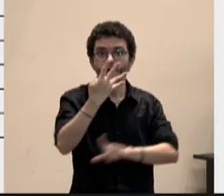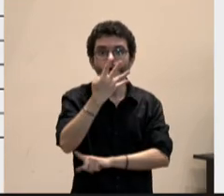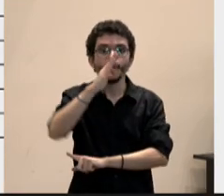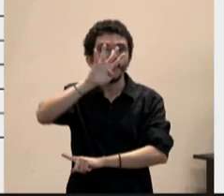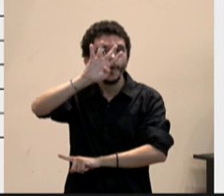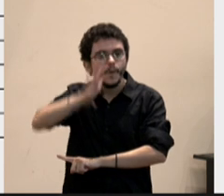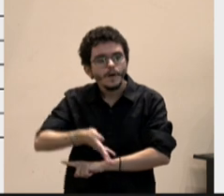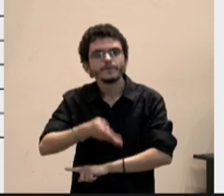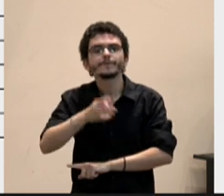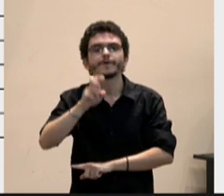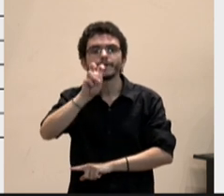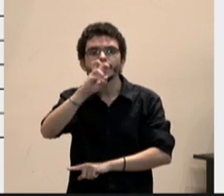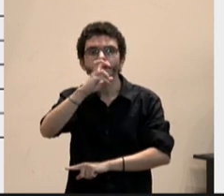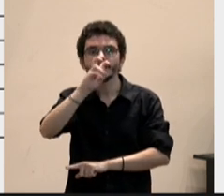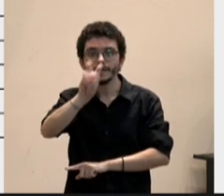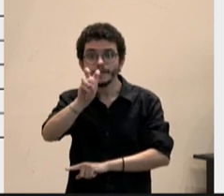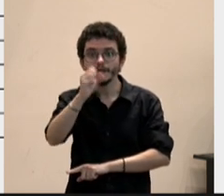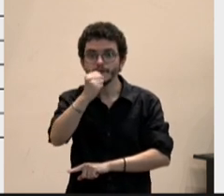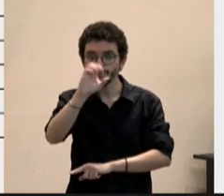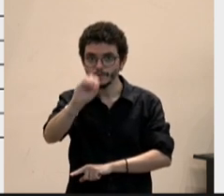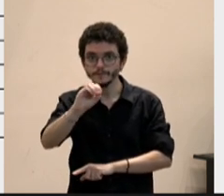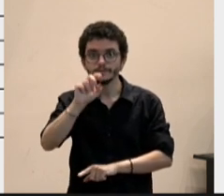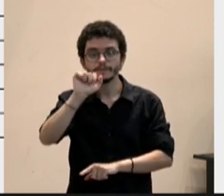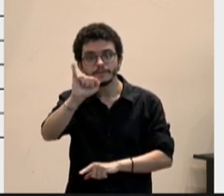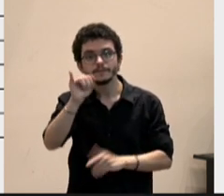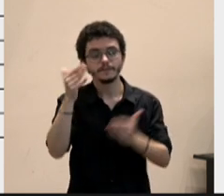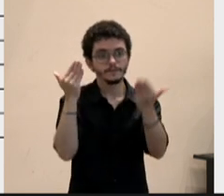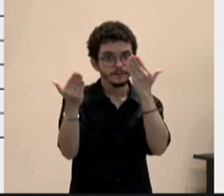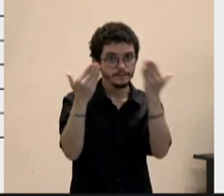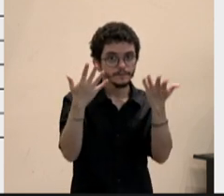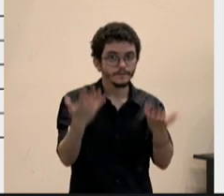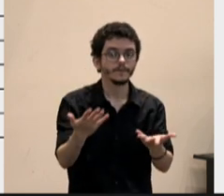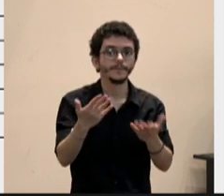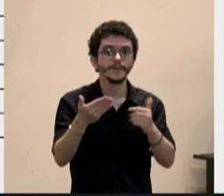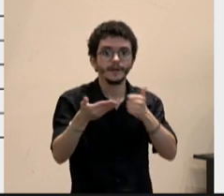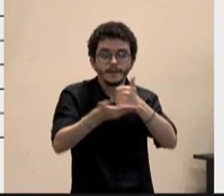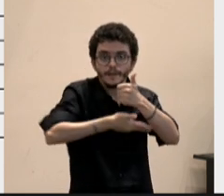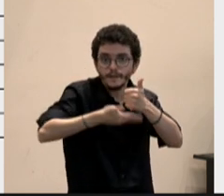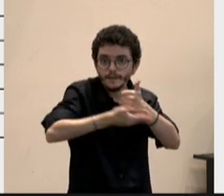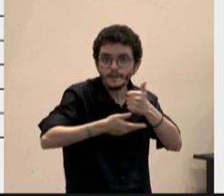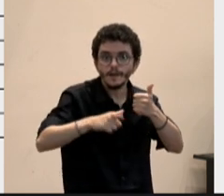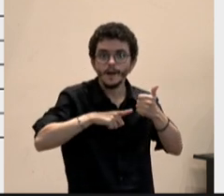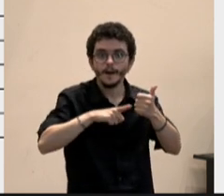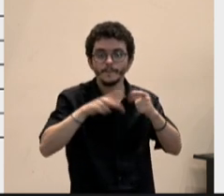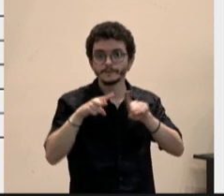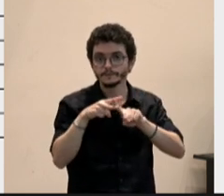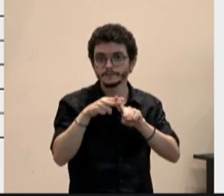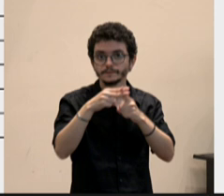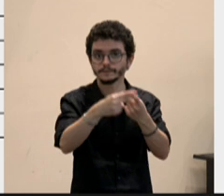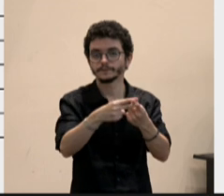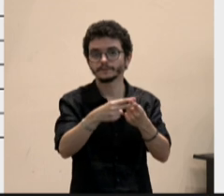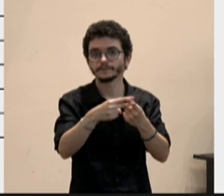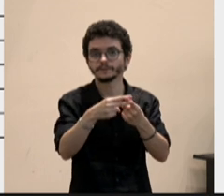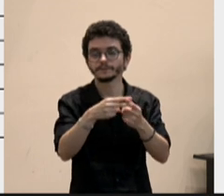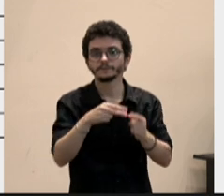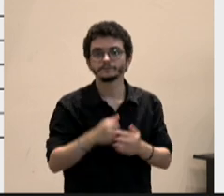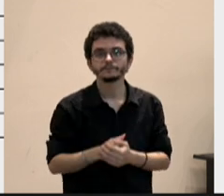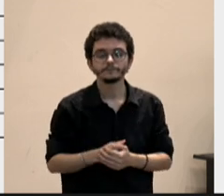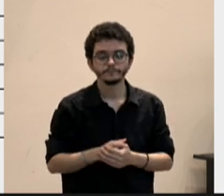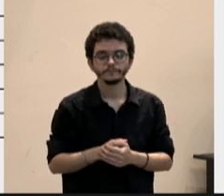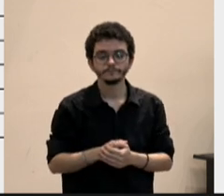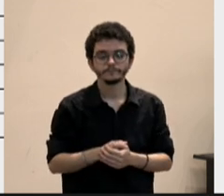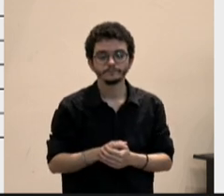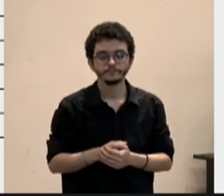4.580. Se a gente comparar quanto que o piso teve de reajuste, conforme